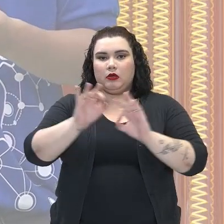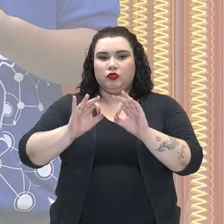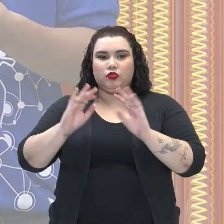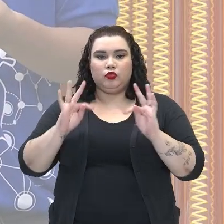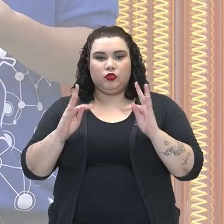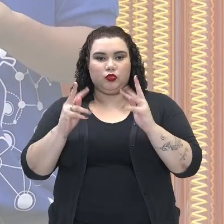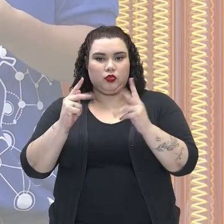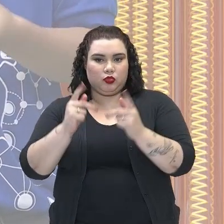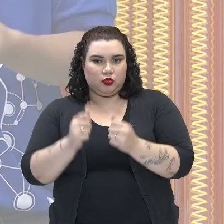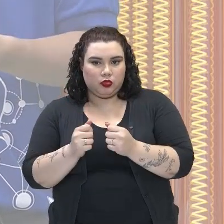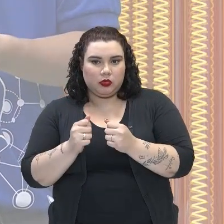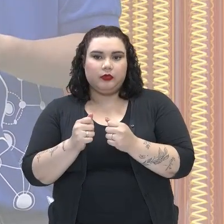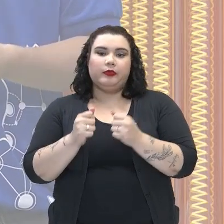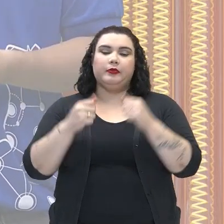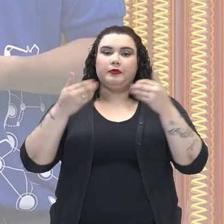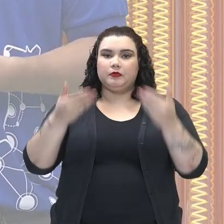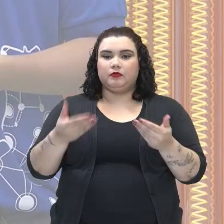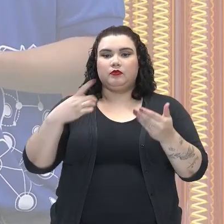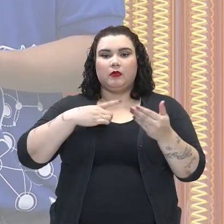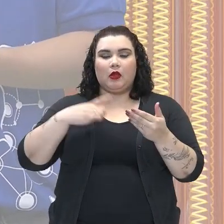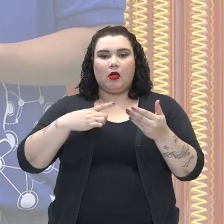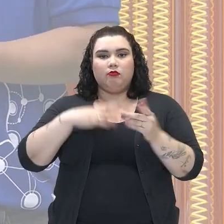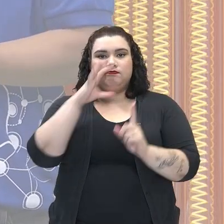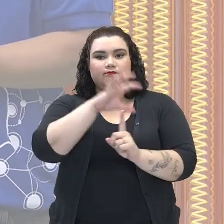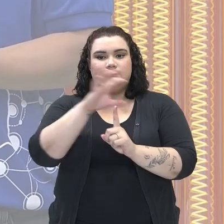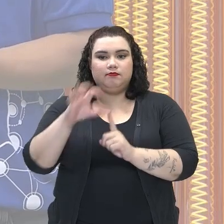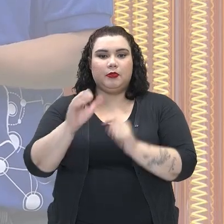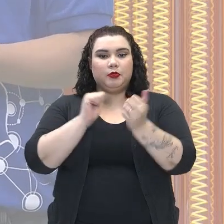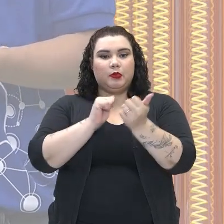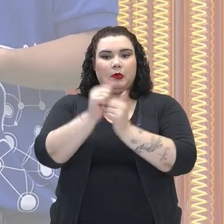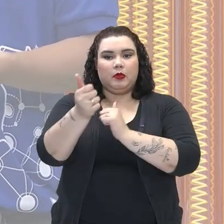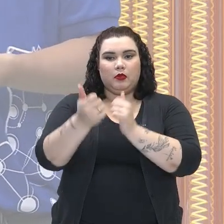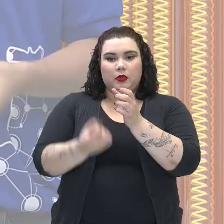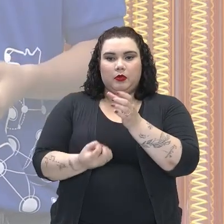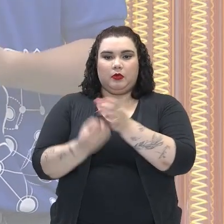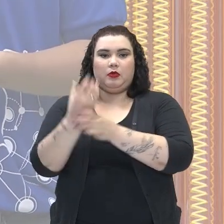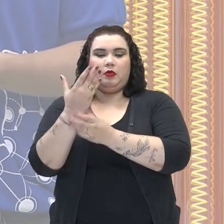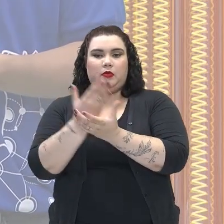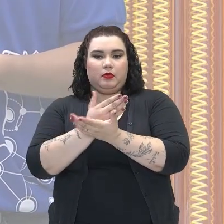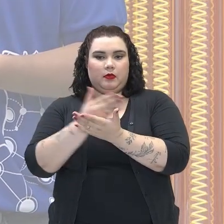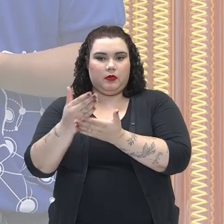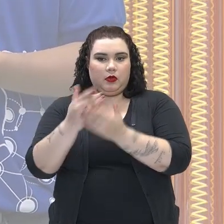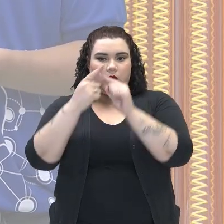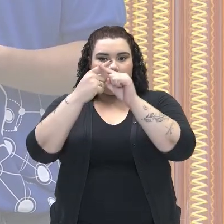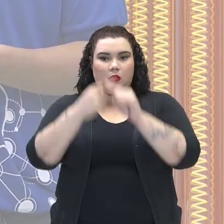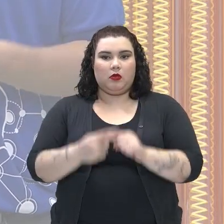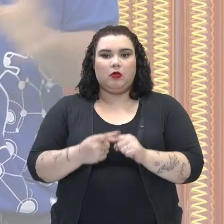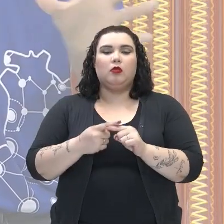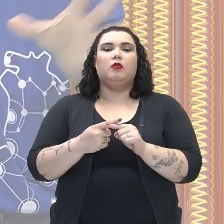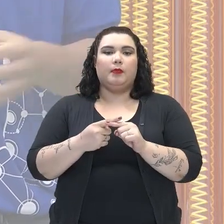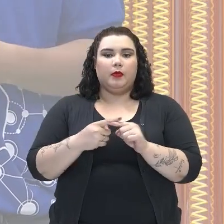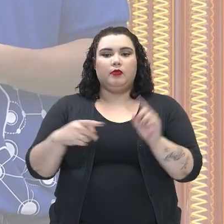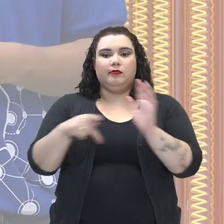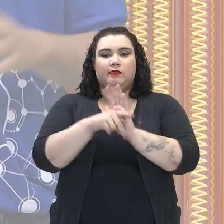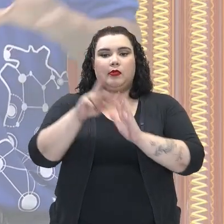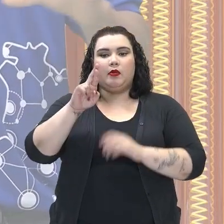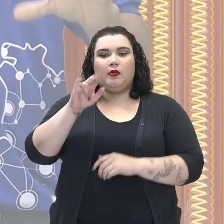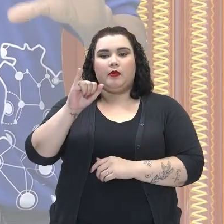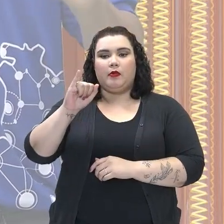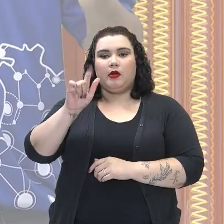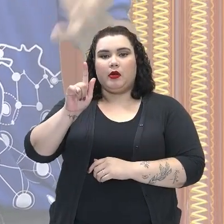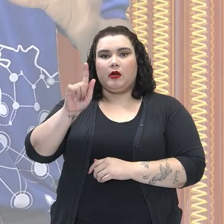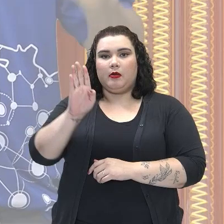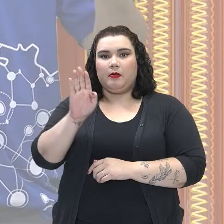ele acabou incentivando a questão do esporte, né, quando aconteceu o Campeonato Mundial de Rugby, né, um esporte aí,